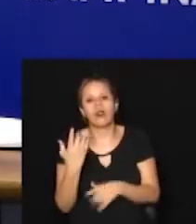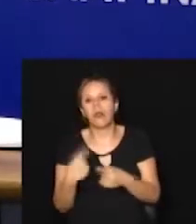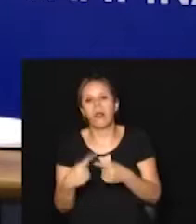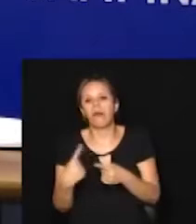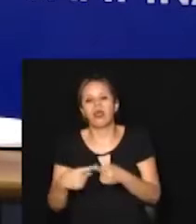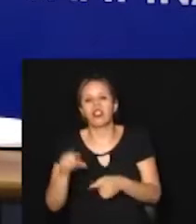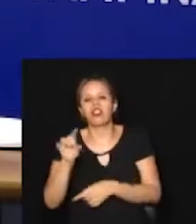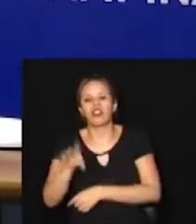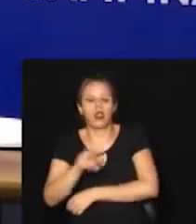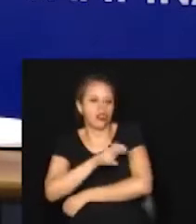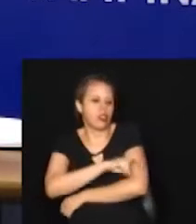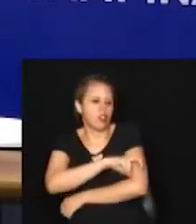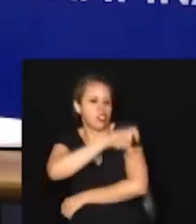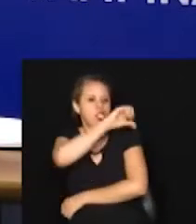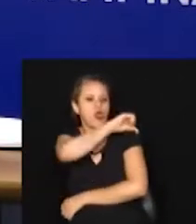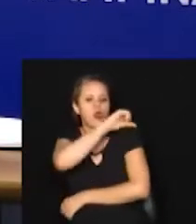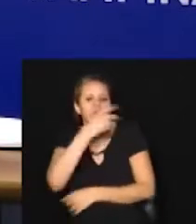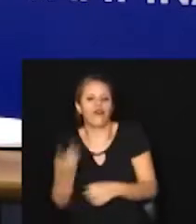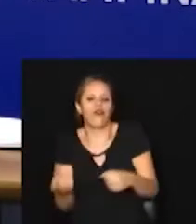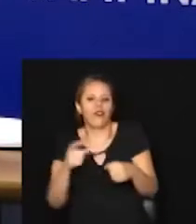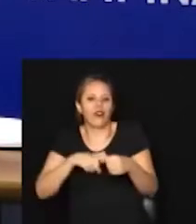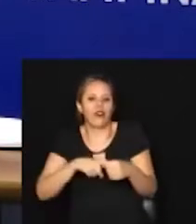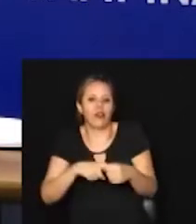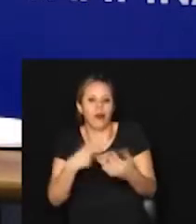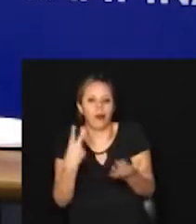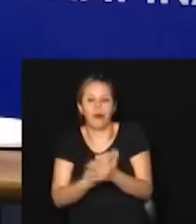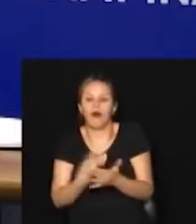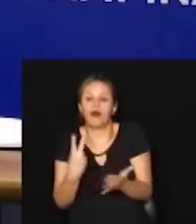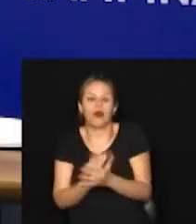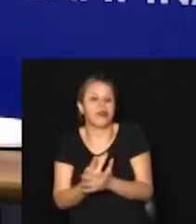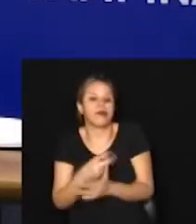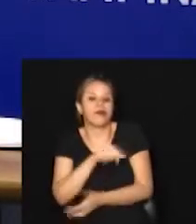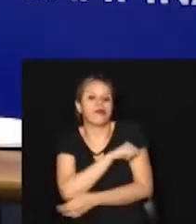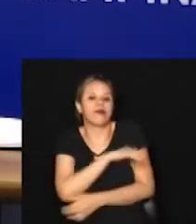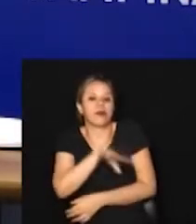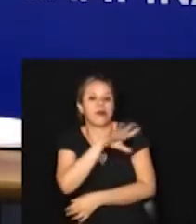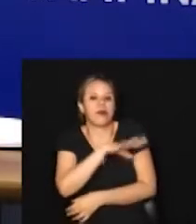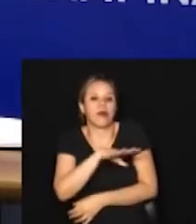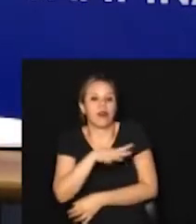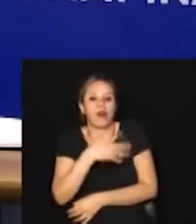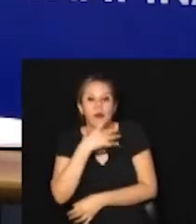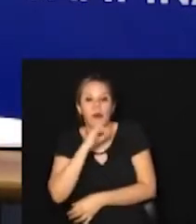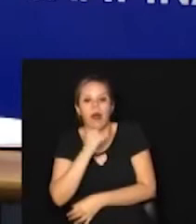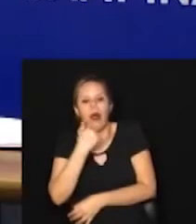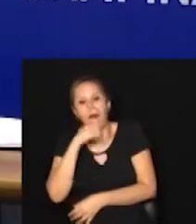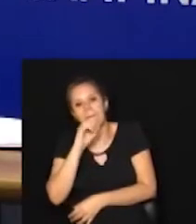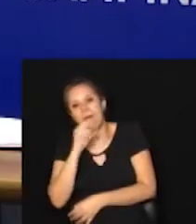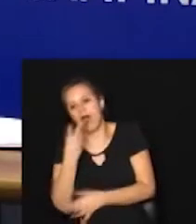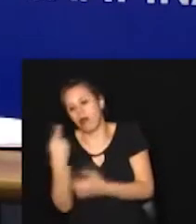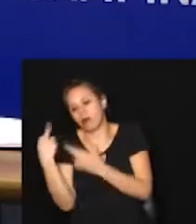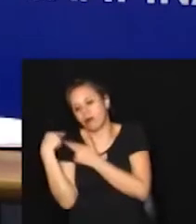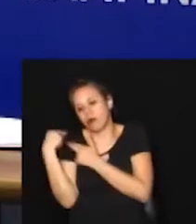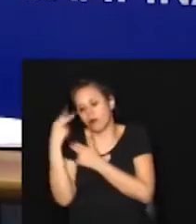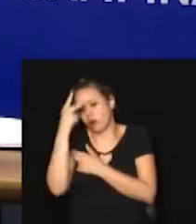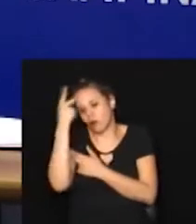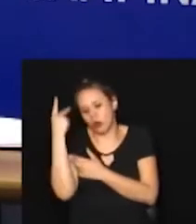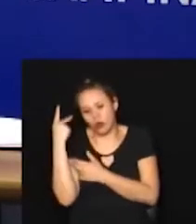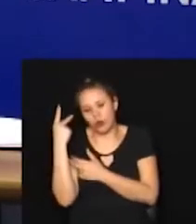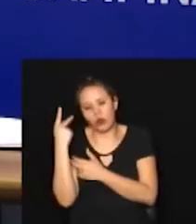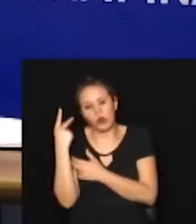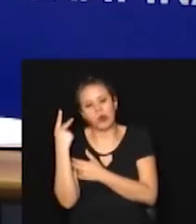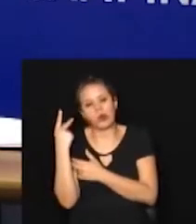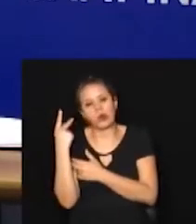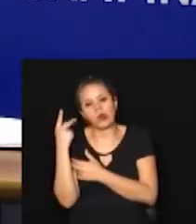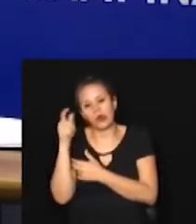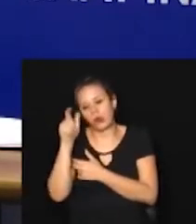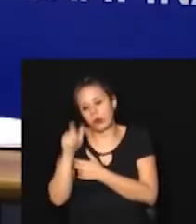municipal. E mesmo esses alunos do 5º e do 9º ano, o pai ou o responsável, a mãe ou a